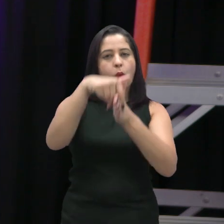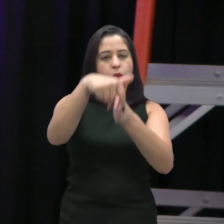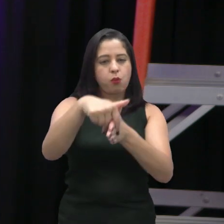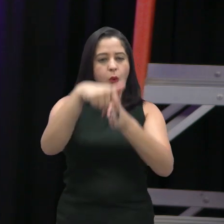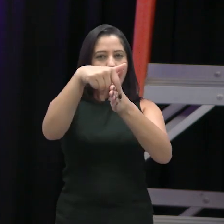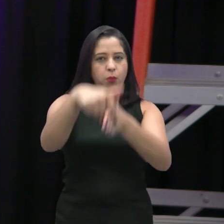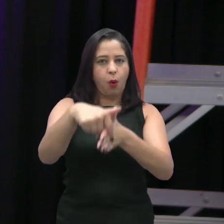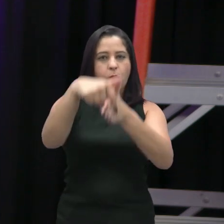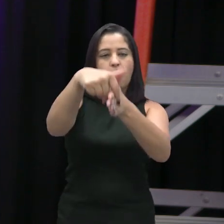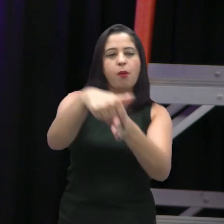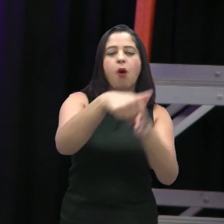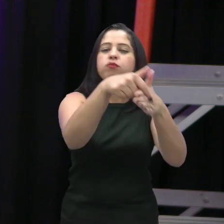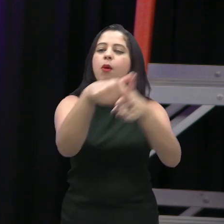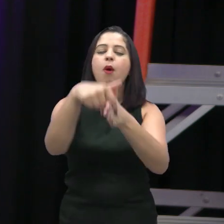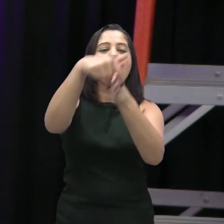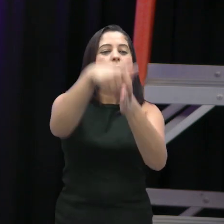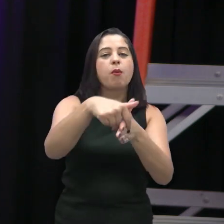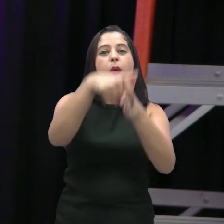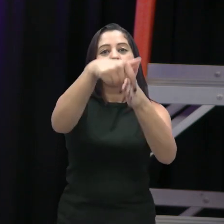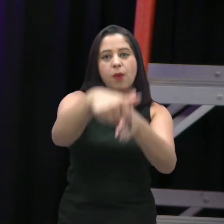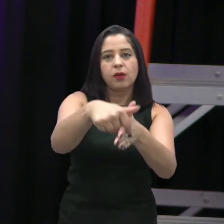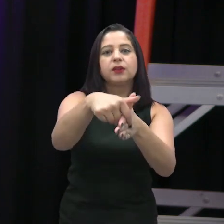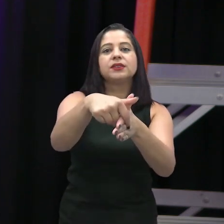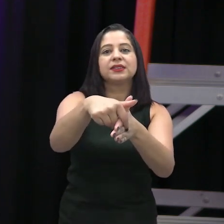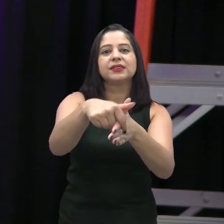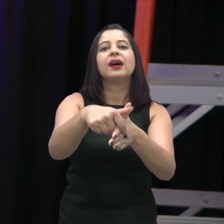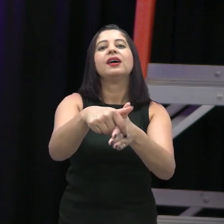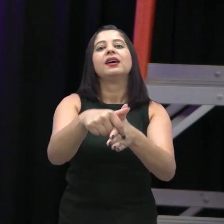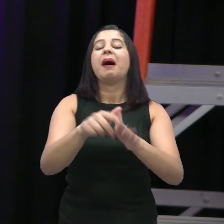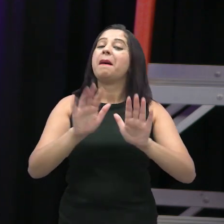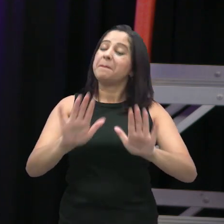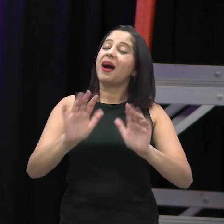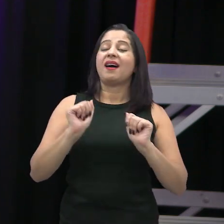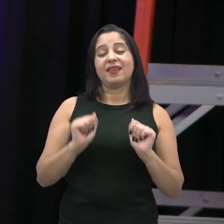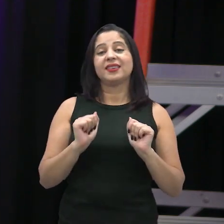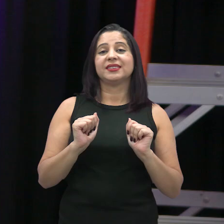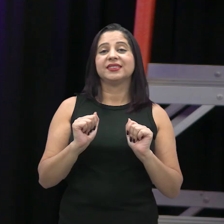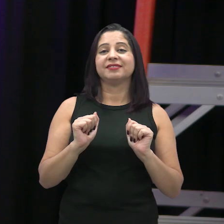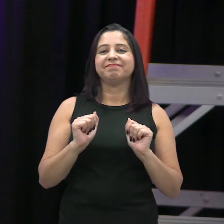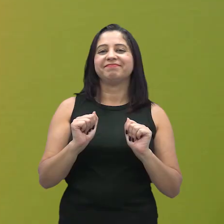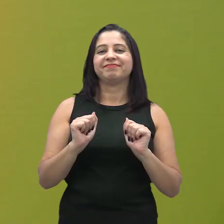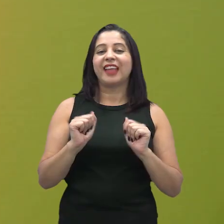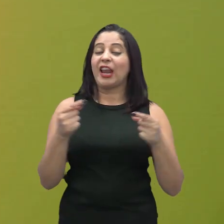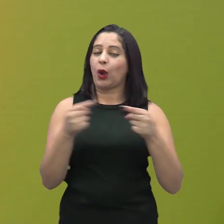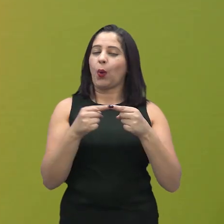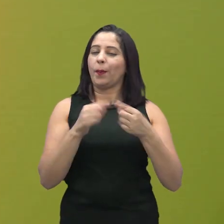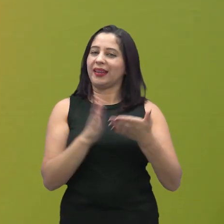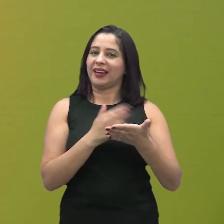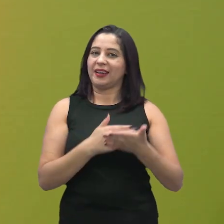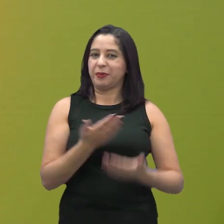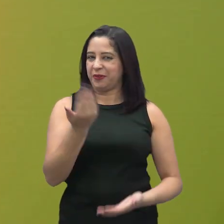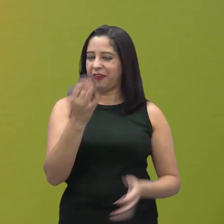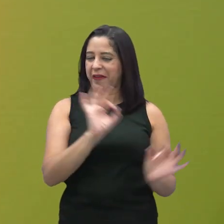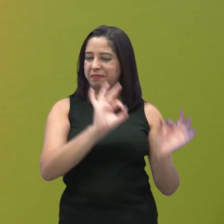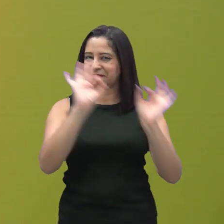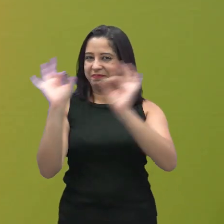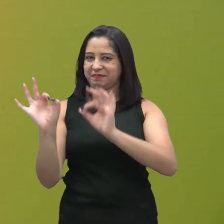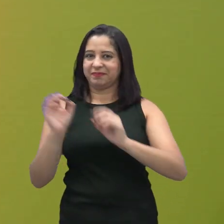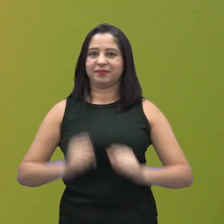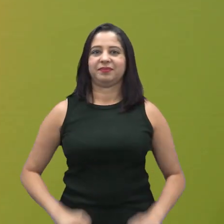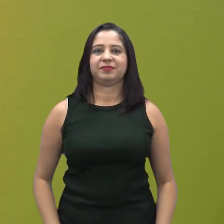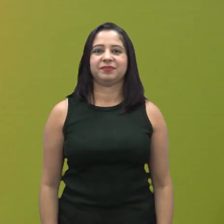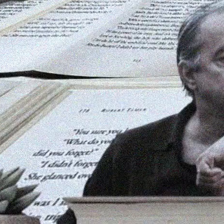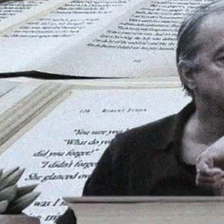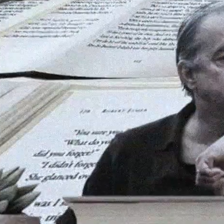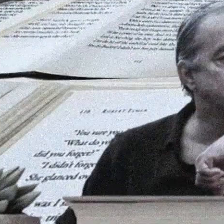andante, mesmo que o mundo ao seu redor não funcione mais como nas histórias que ele lê. Interessante, né? Bora conhecer mais então.